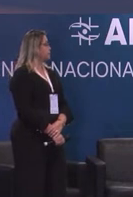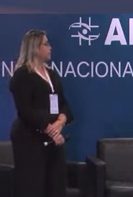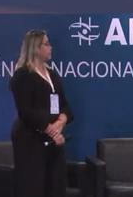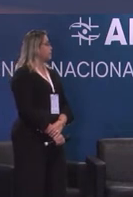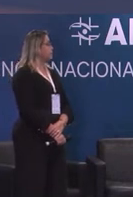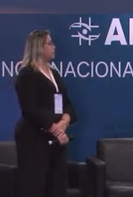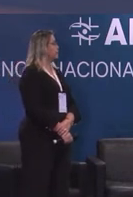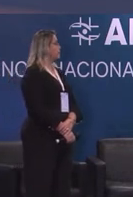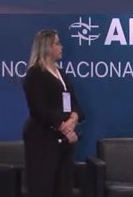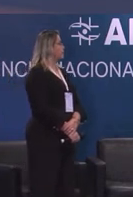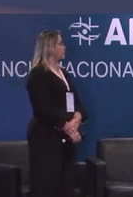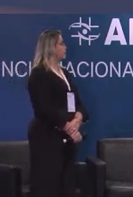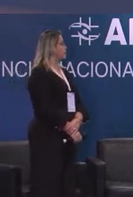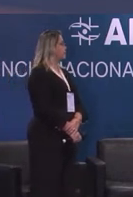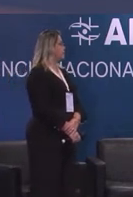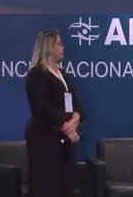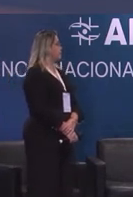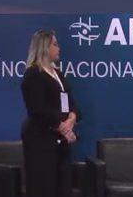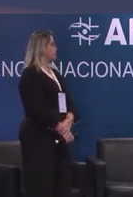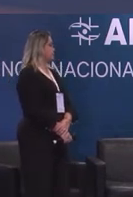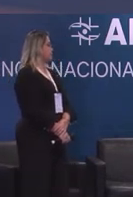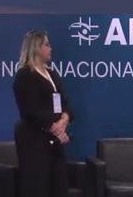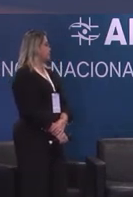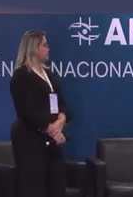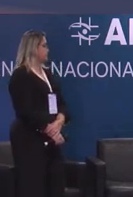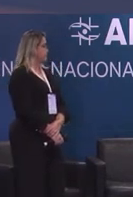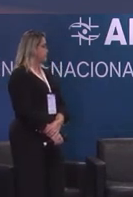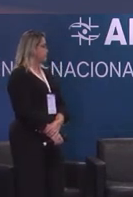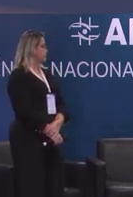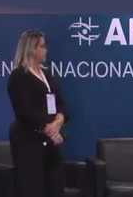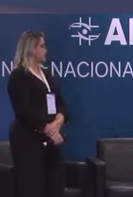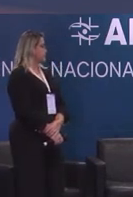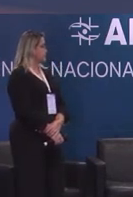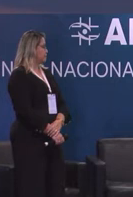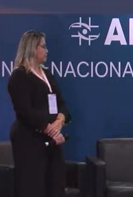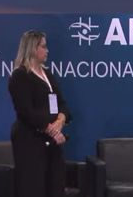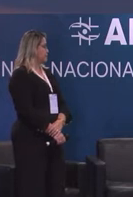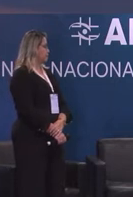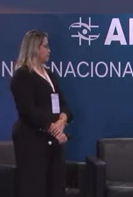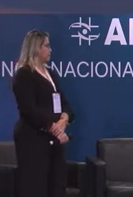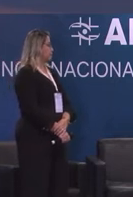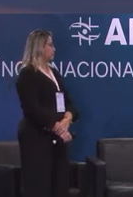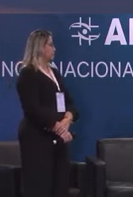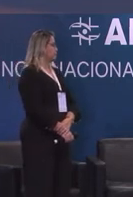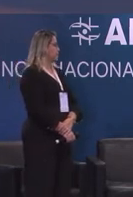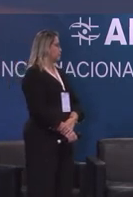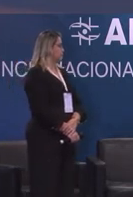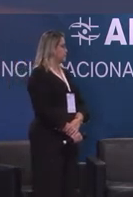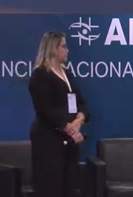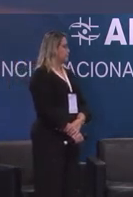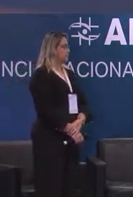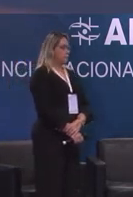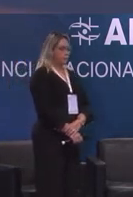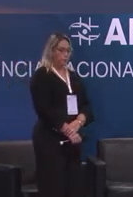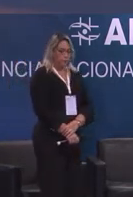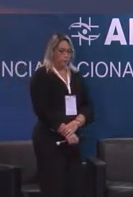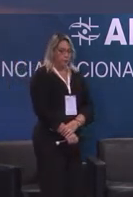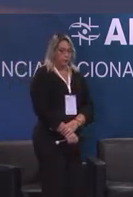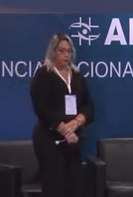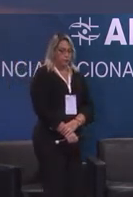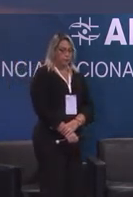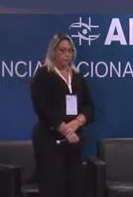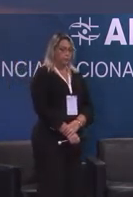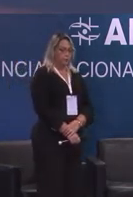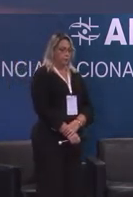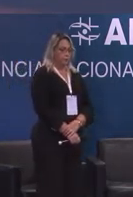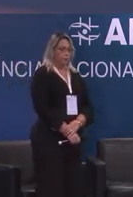programas para a gente trabalhar o pós-mercado, o pós-licenciamento. A gente fica muito restrito